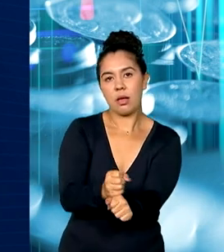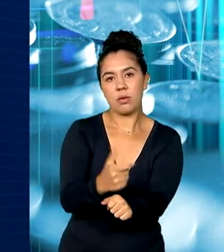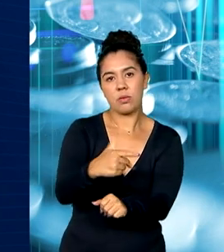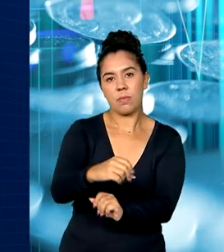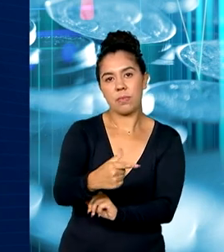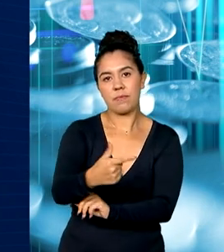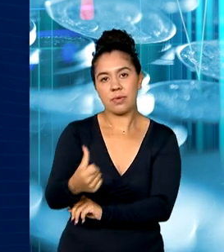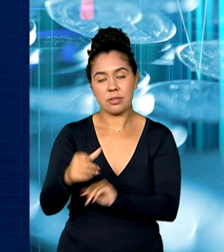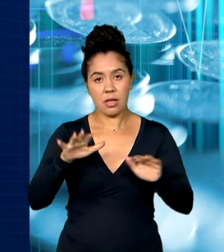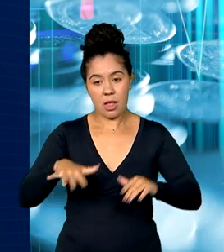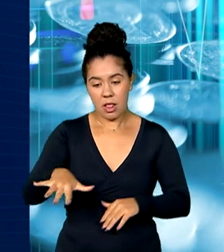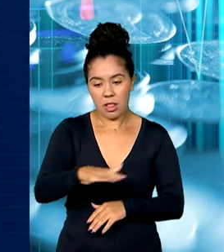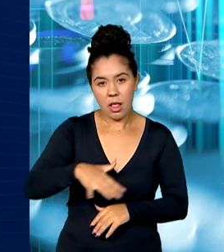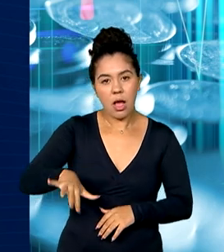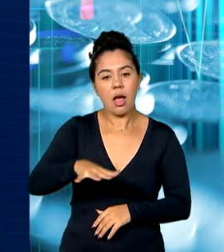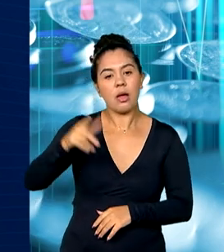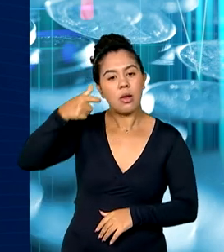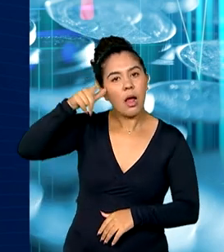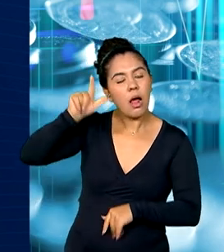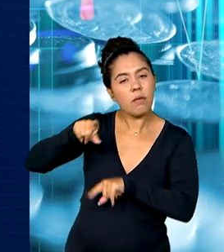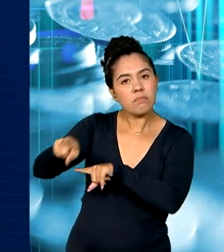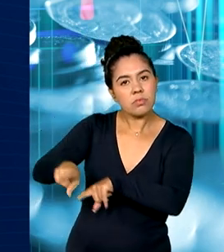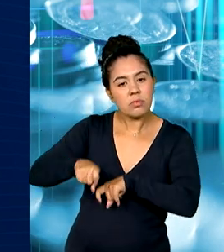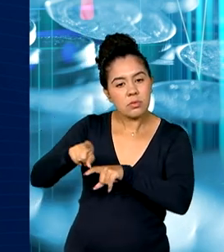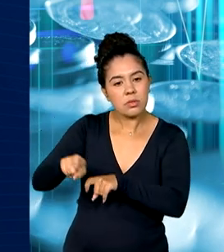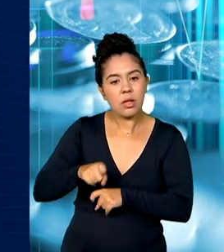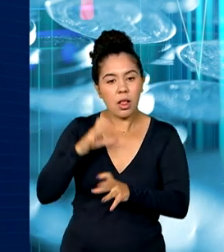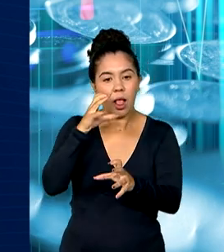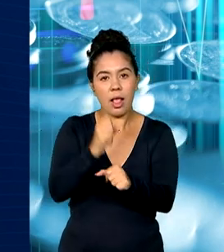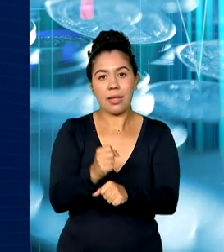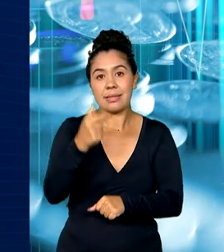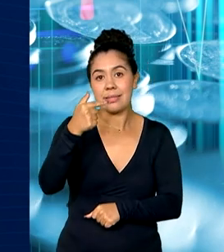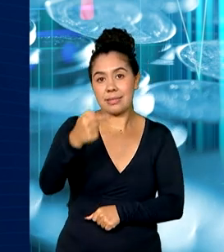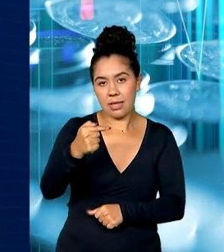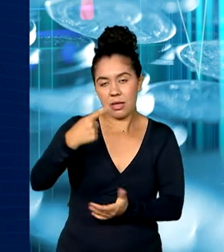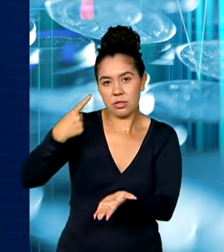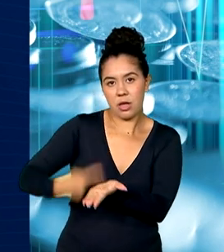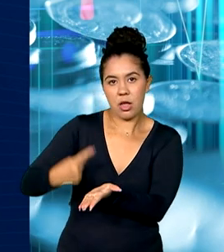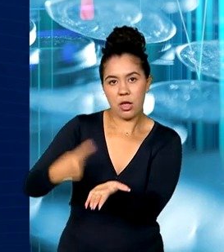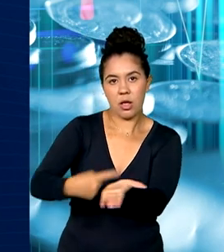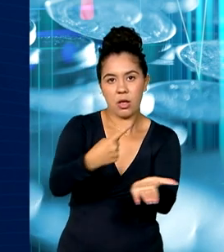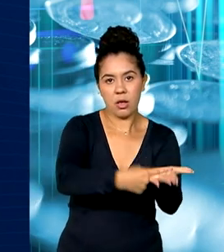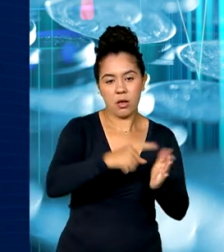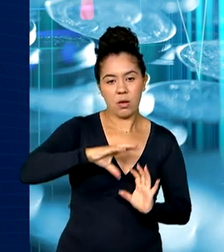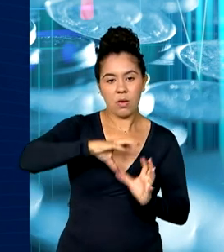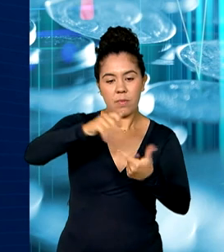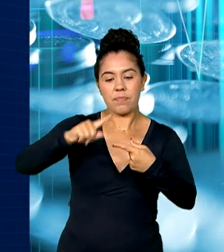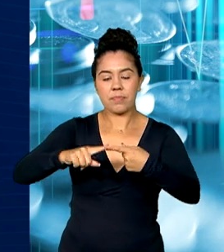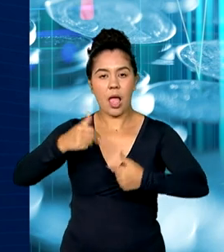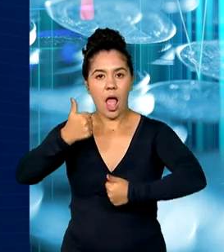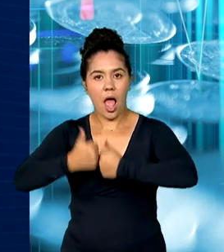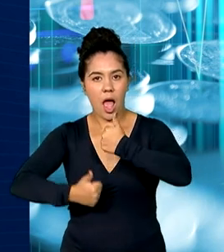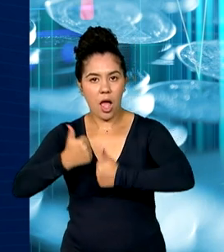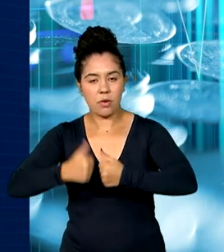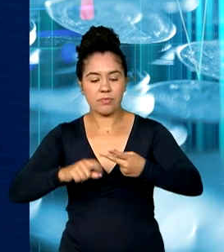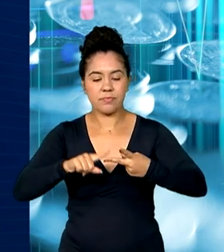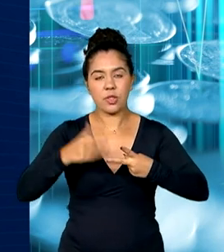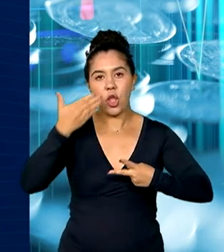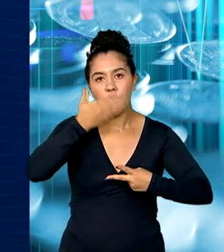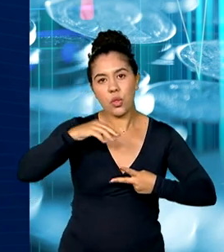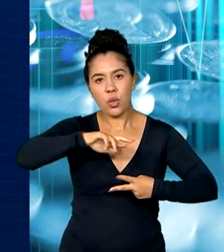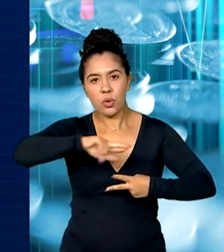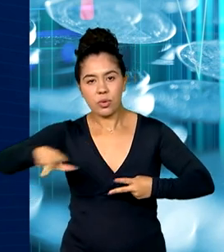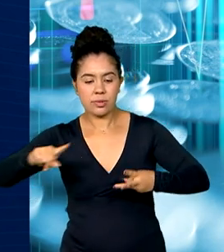agronegócio, 7 convênios buscam ampliar a presença internacional de setores como arroz beneficiado, doces,